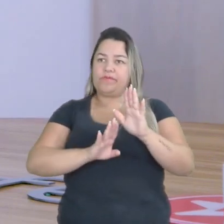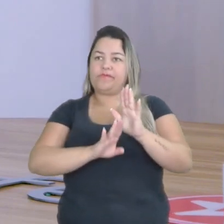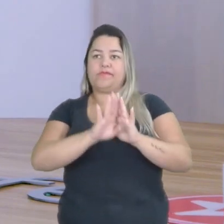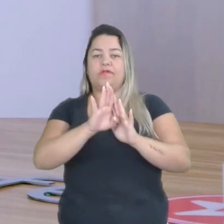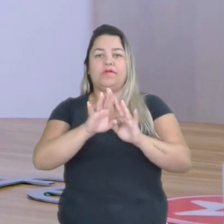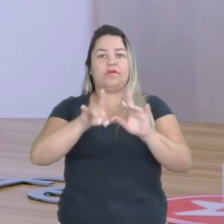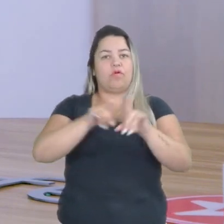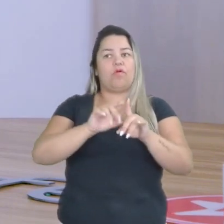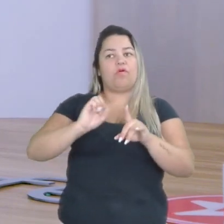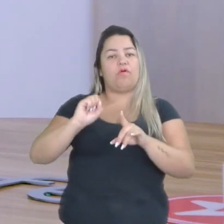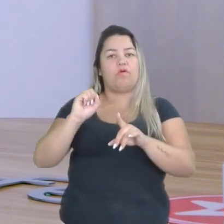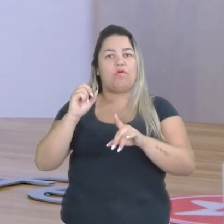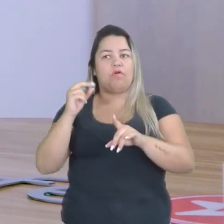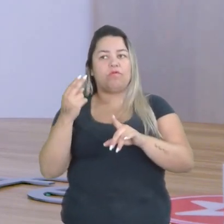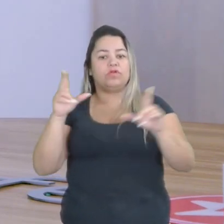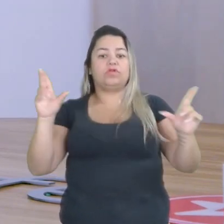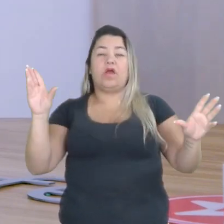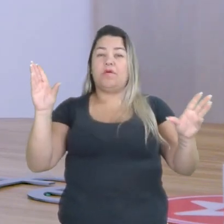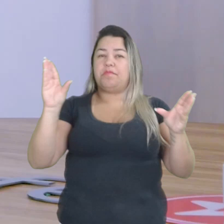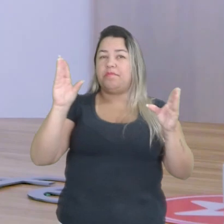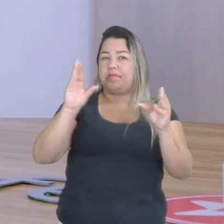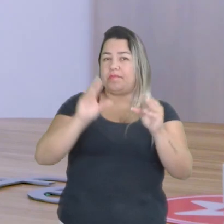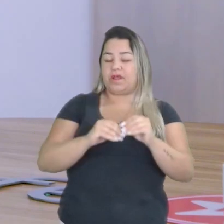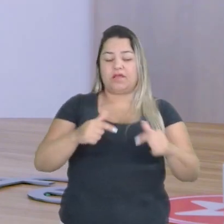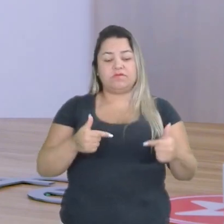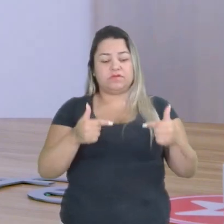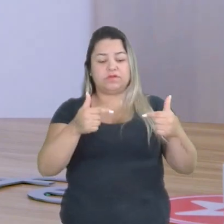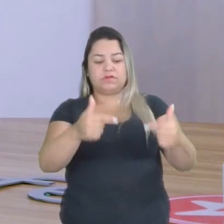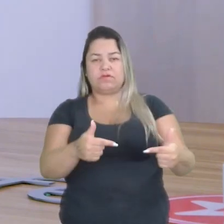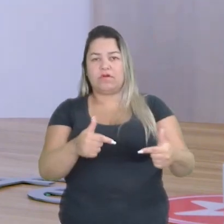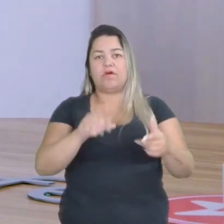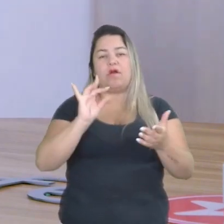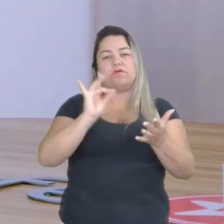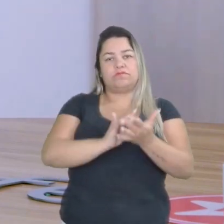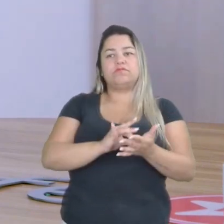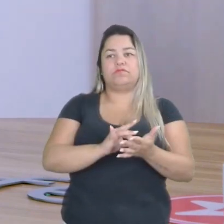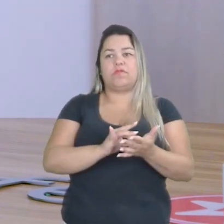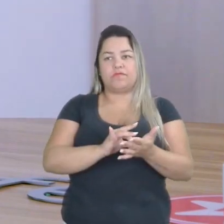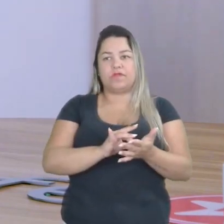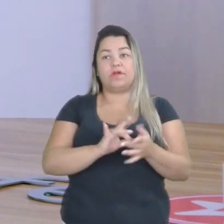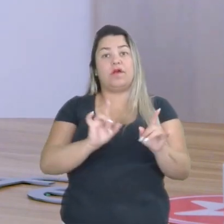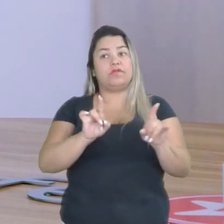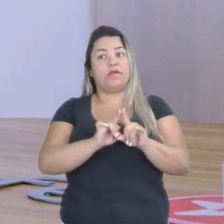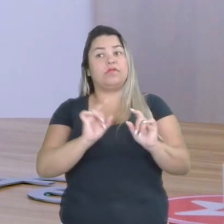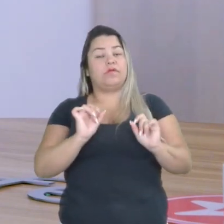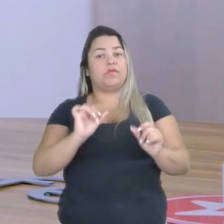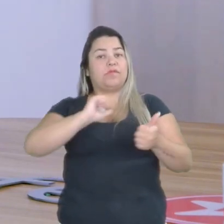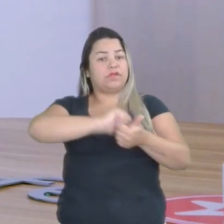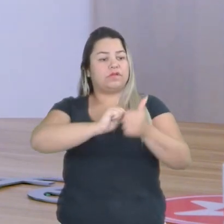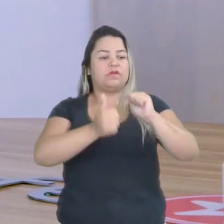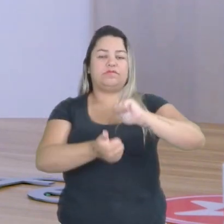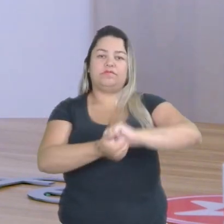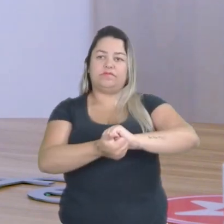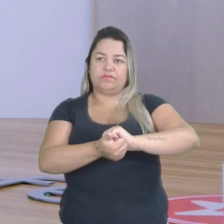para mitigar, ou seja, para reduzir danos, para enfrentar as realidades concretas e para que a gente possa